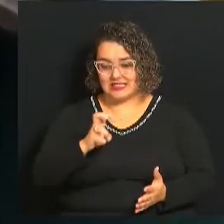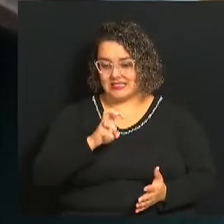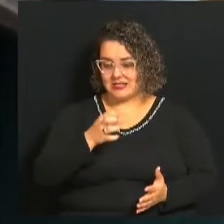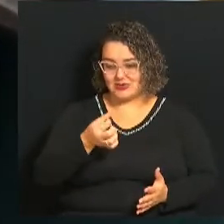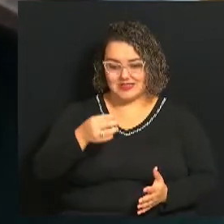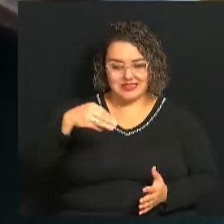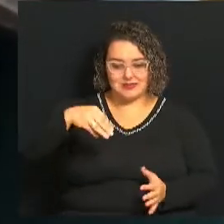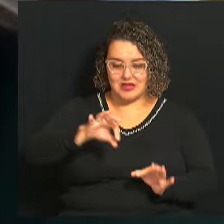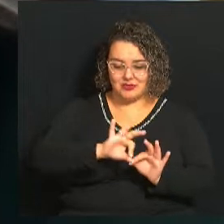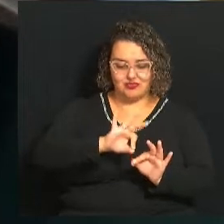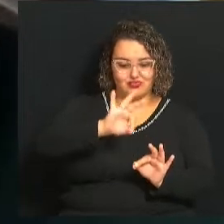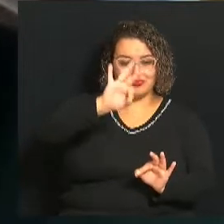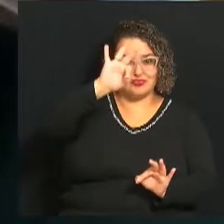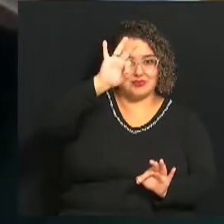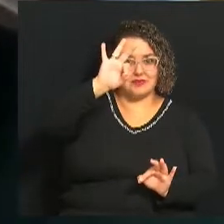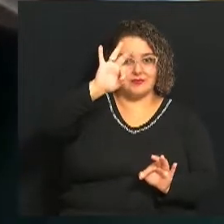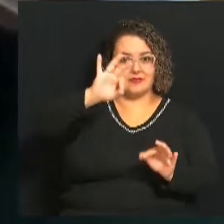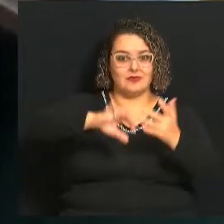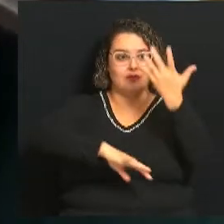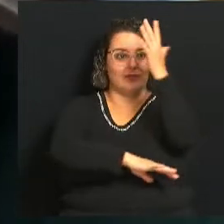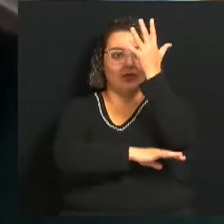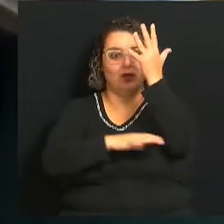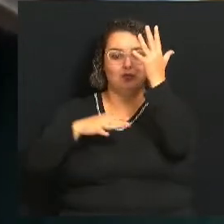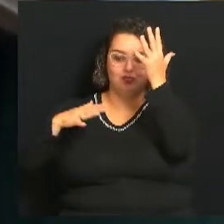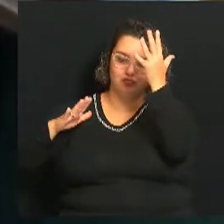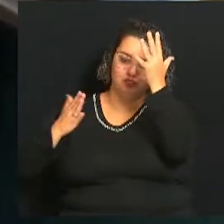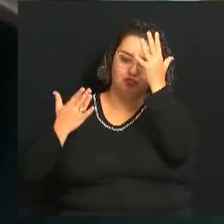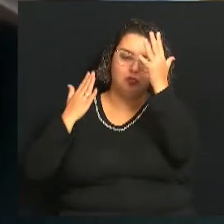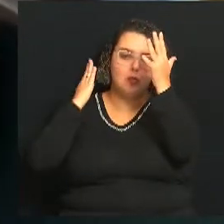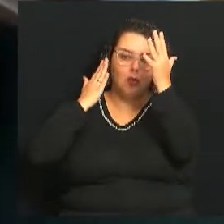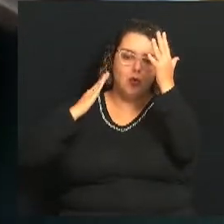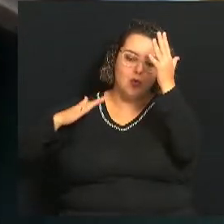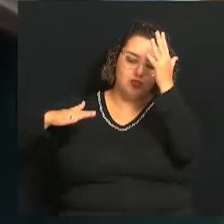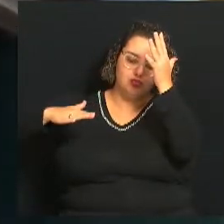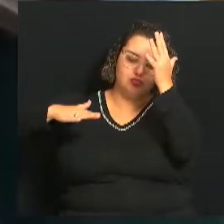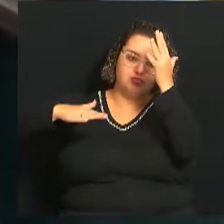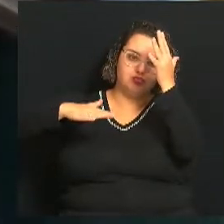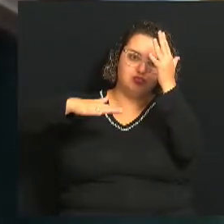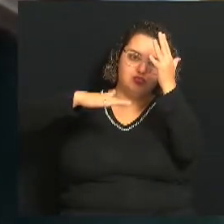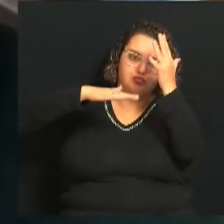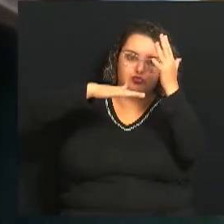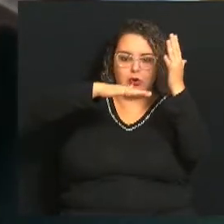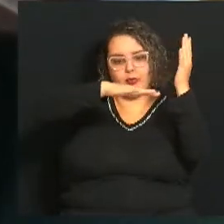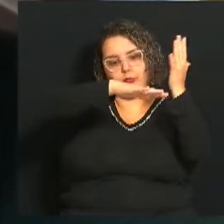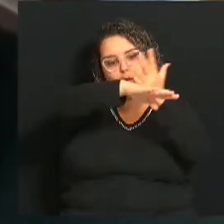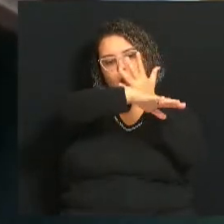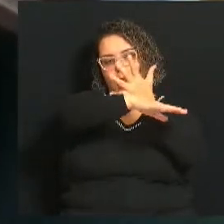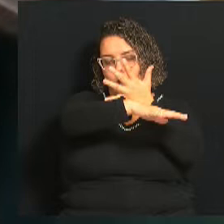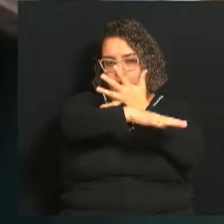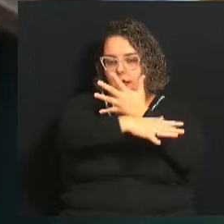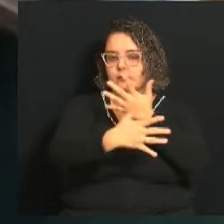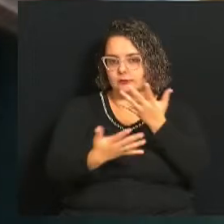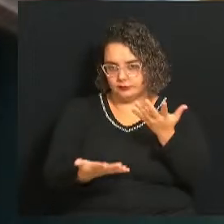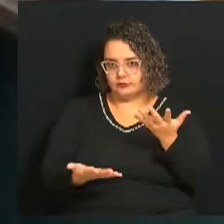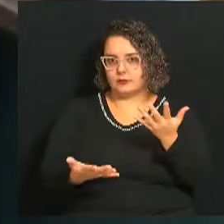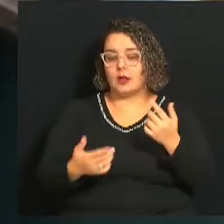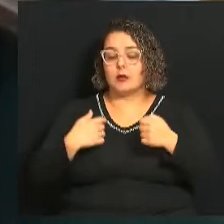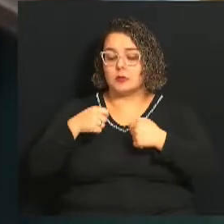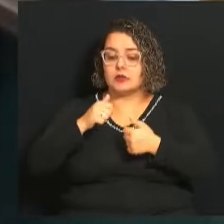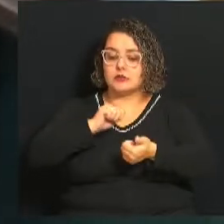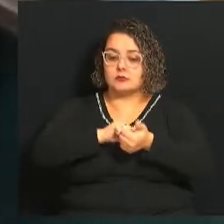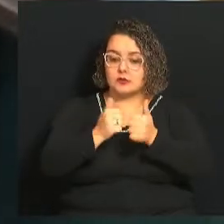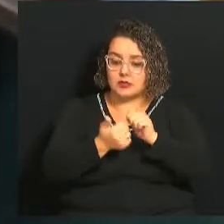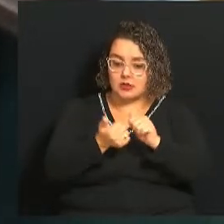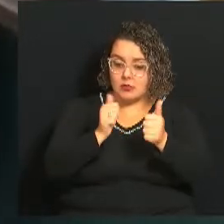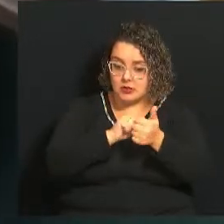passam por essas árvores, sob essas árvores, né? Que precisam de manejo, que precisam